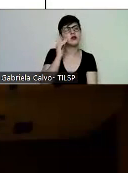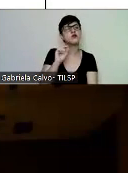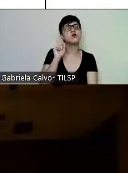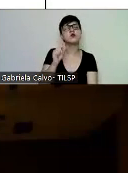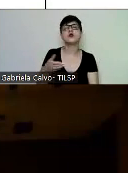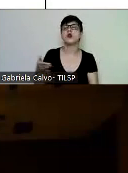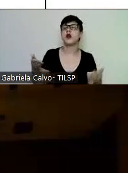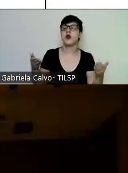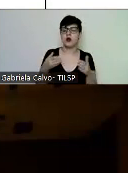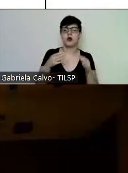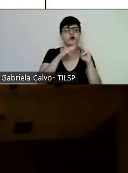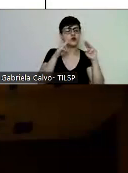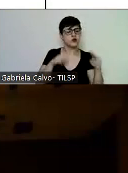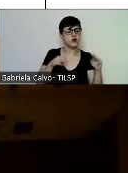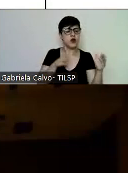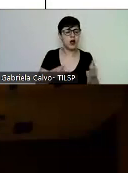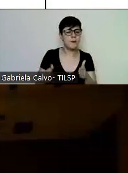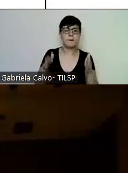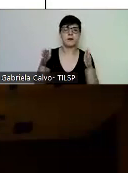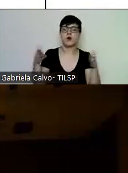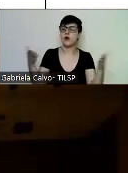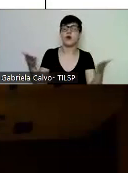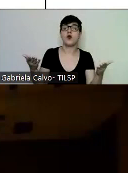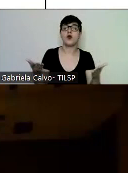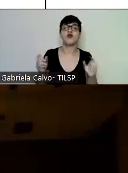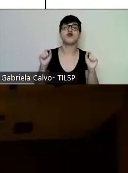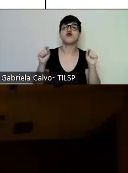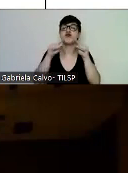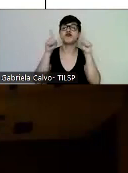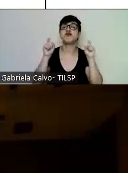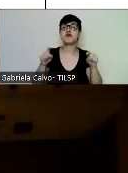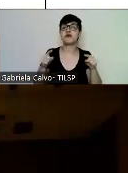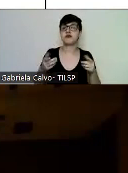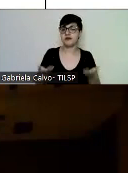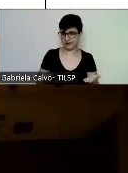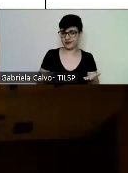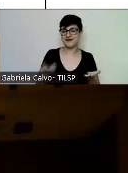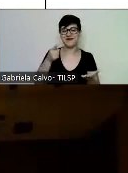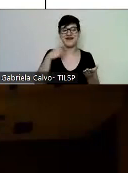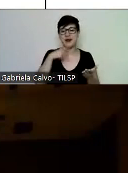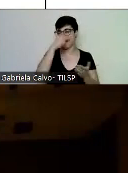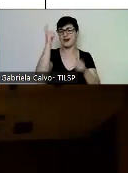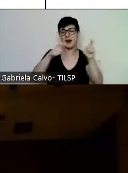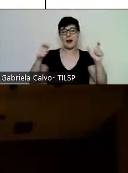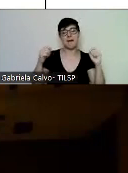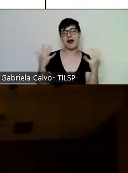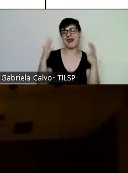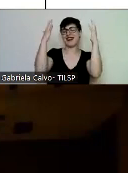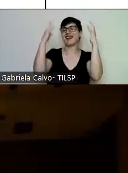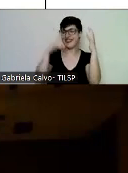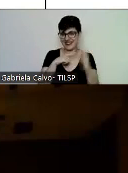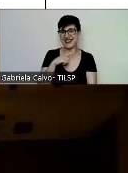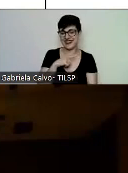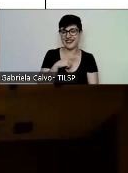abertos pelos museus e o que vem agora né isso na verdade esse momento aqui que foi um momento de muita na verdade na era também